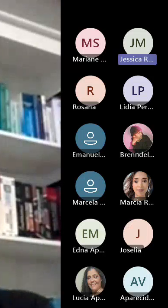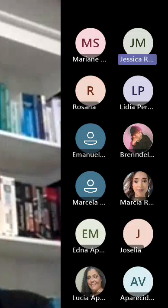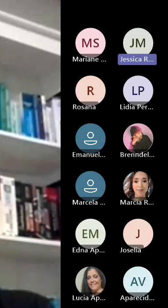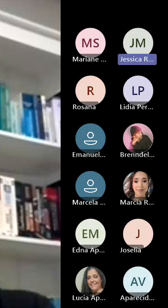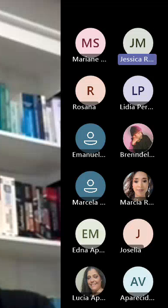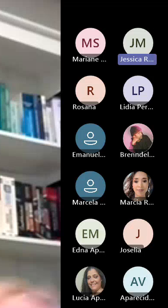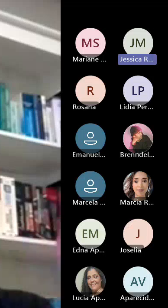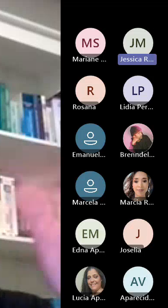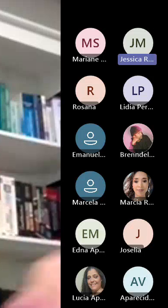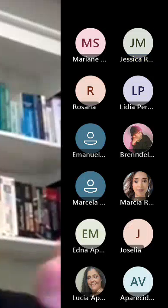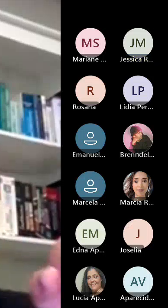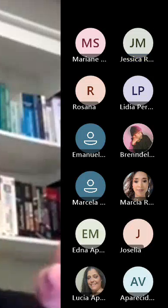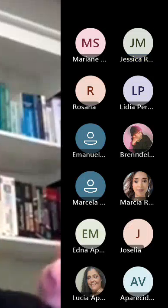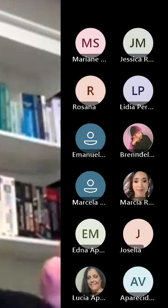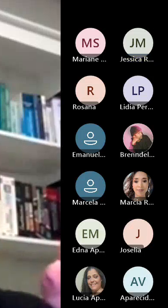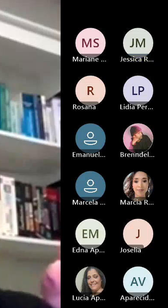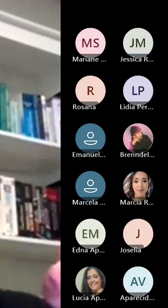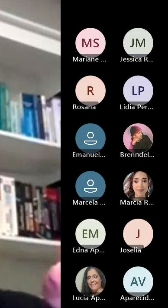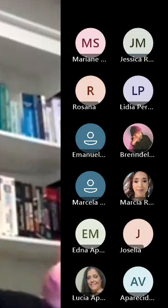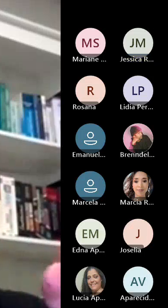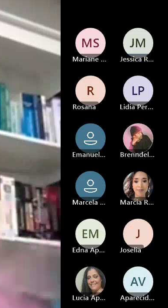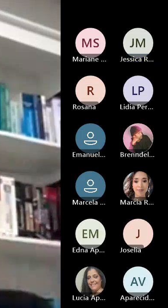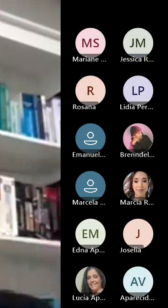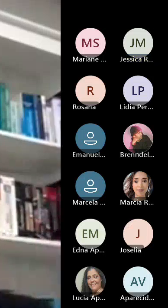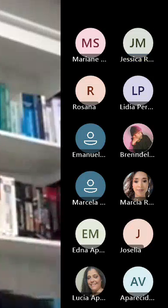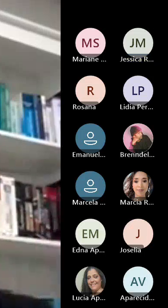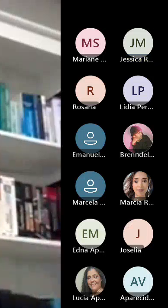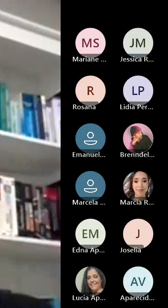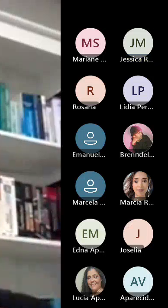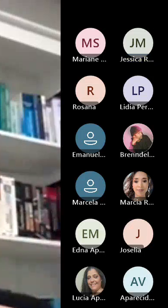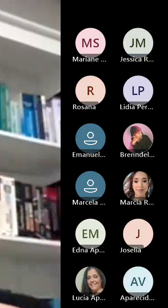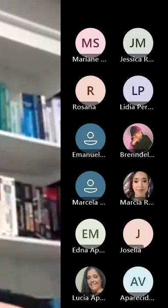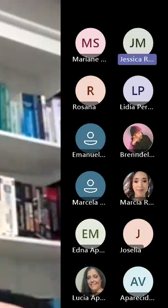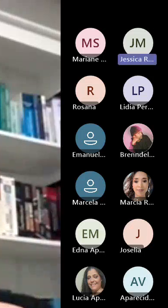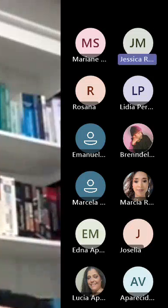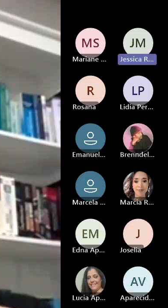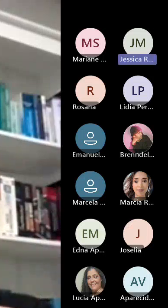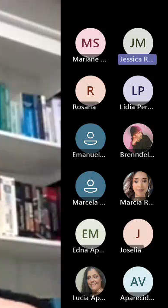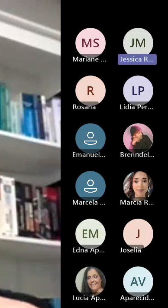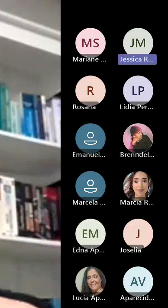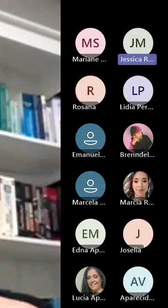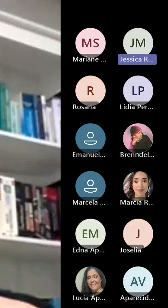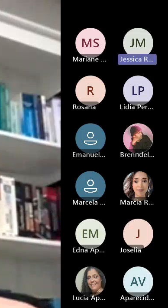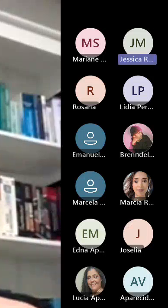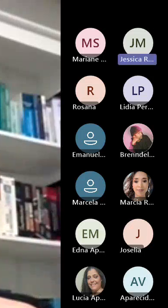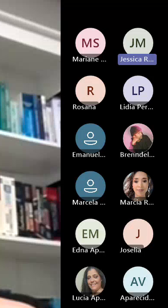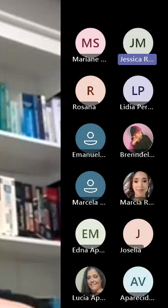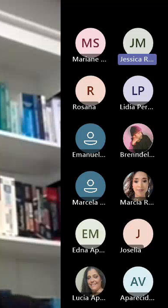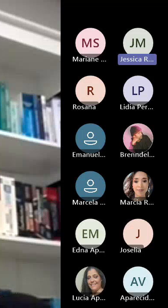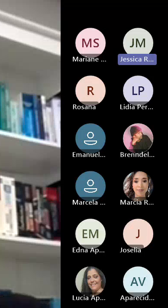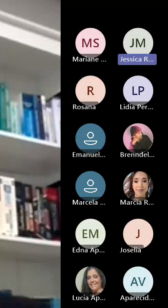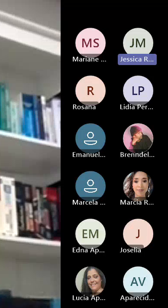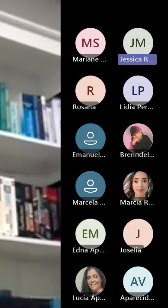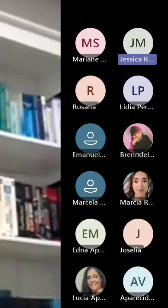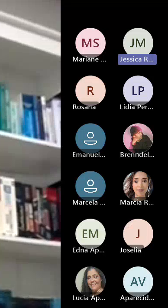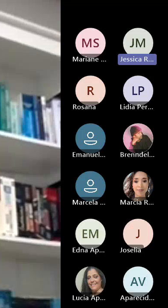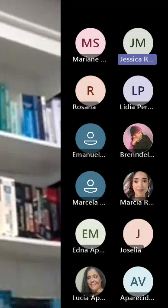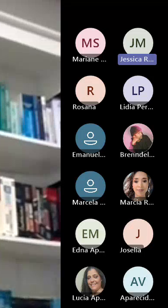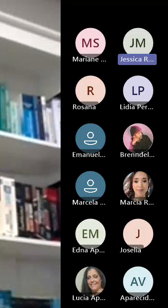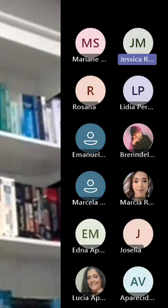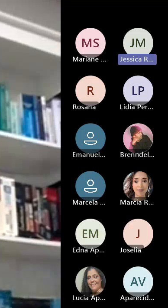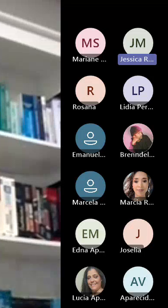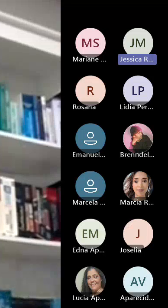Eu agradeço. Todo mundo está nesse grupo, todos os alunos de todos os polos. A gente está tentando informar para todo mundo. Eu